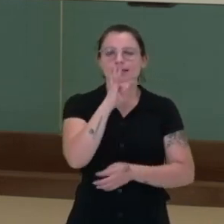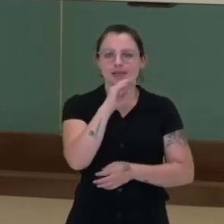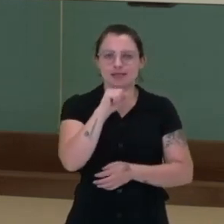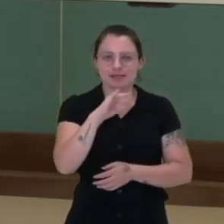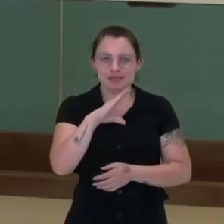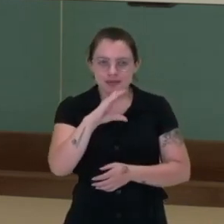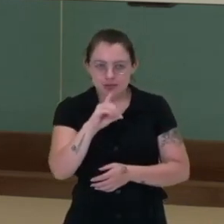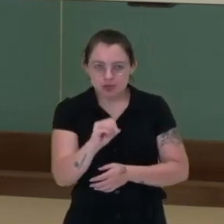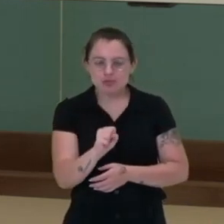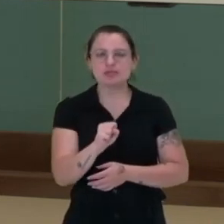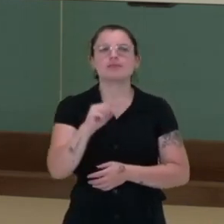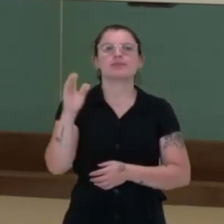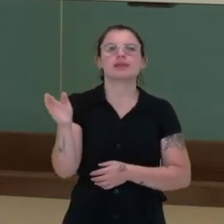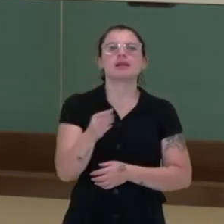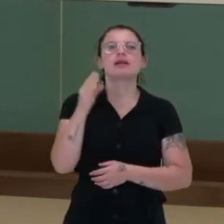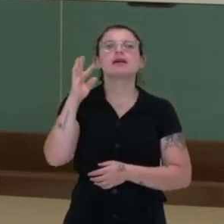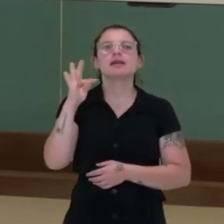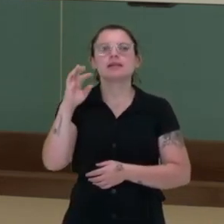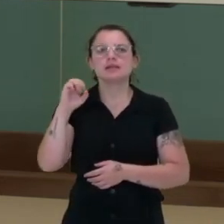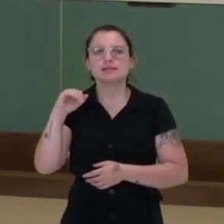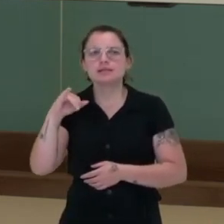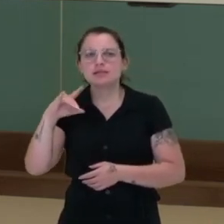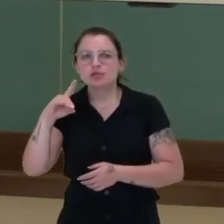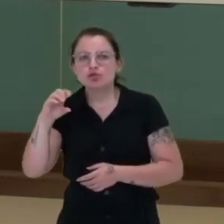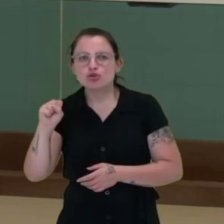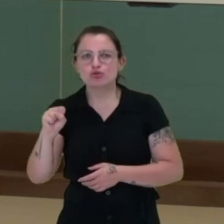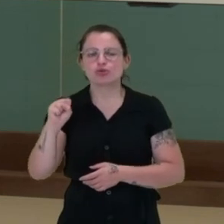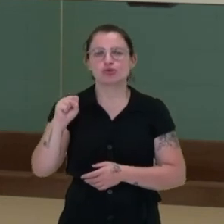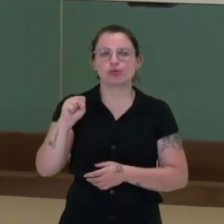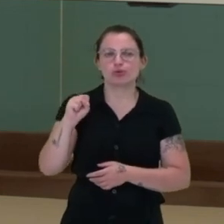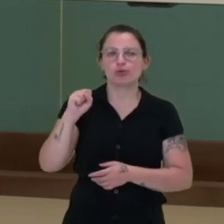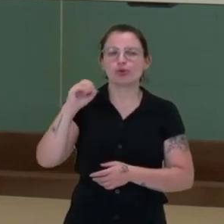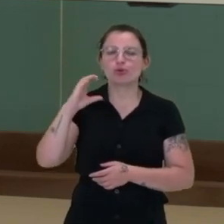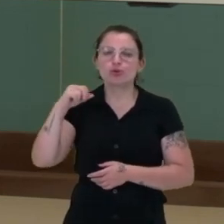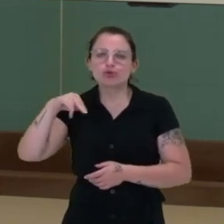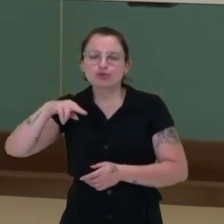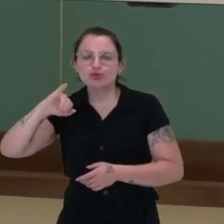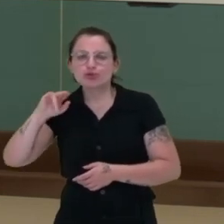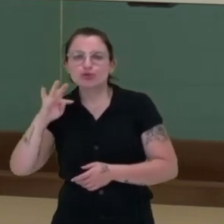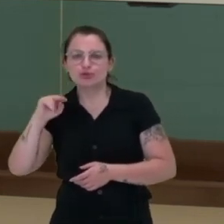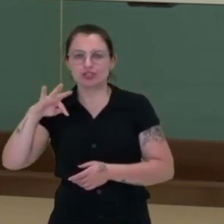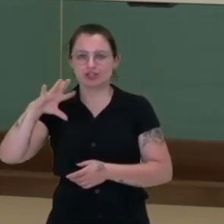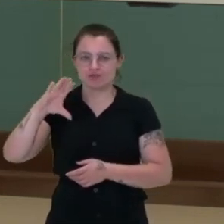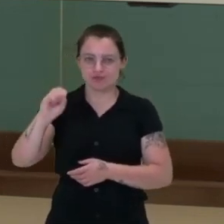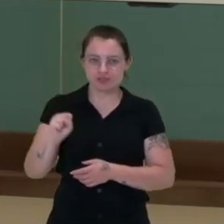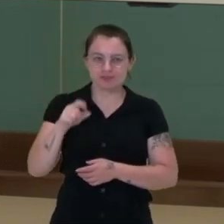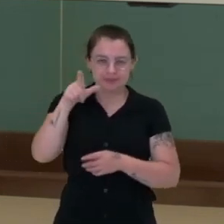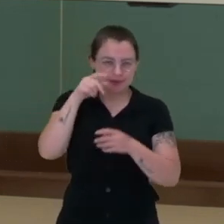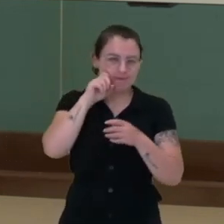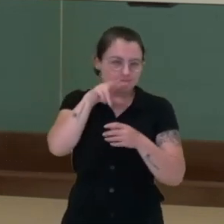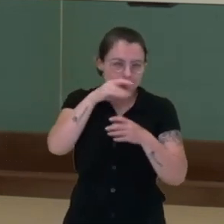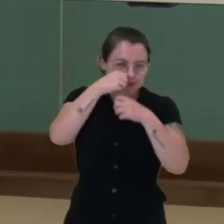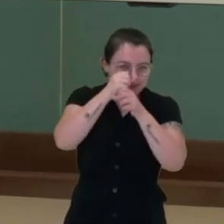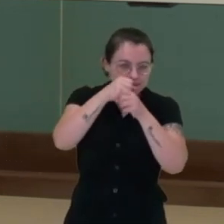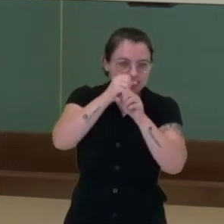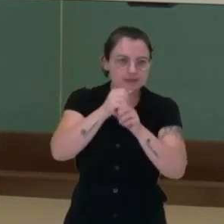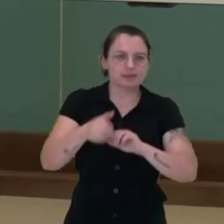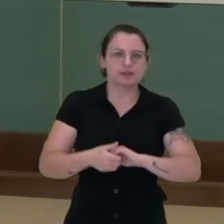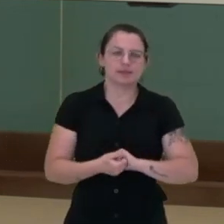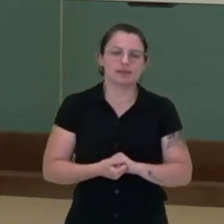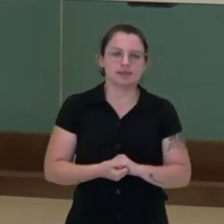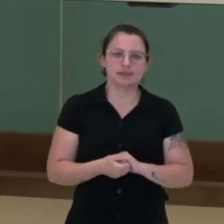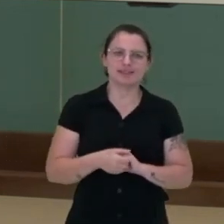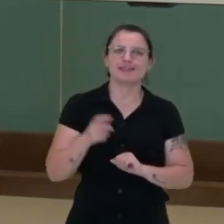conjuntivos para ver imagens desses tecidos vistos aonde? No microscópio. Você reparou que durante essa aula eu trouxe